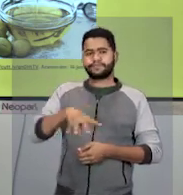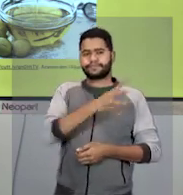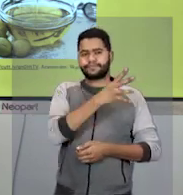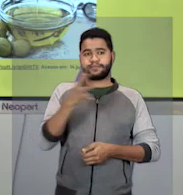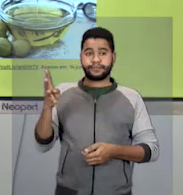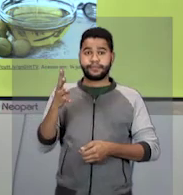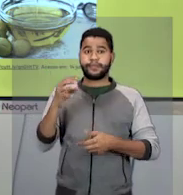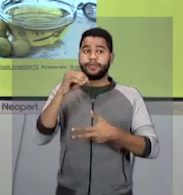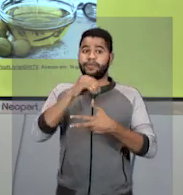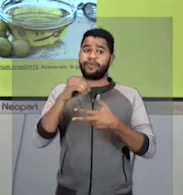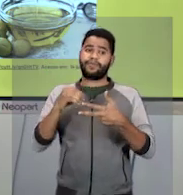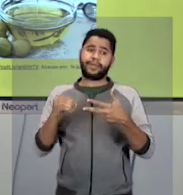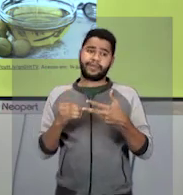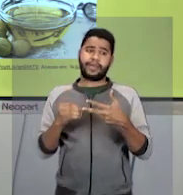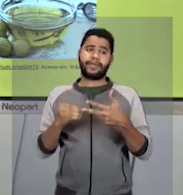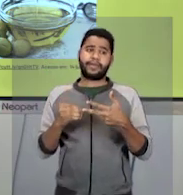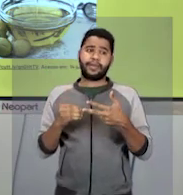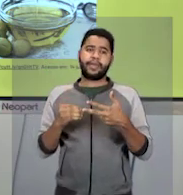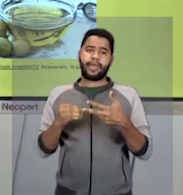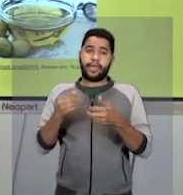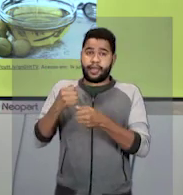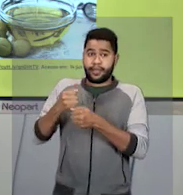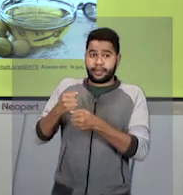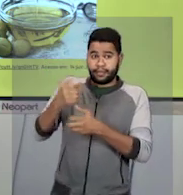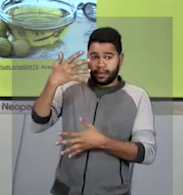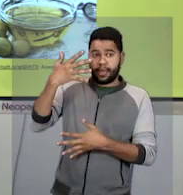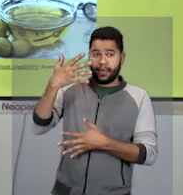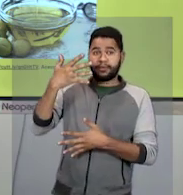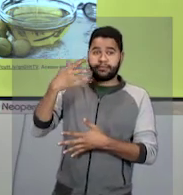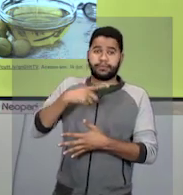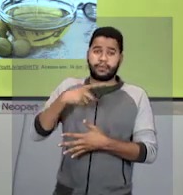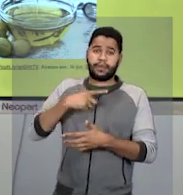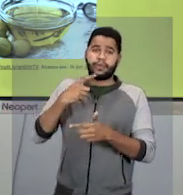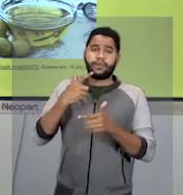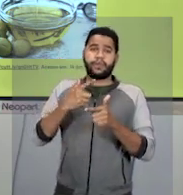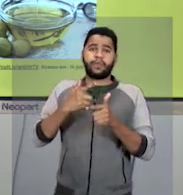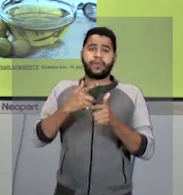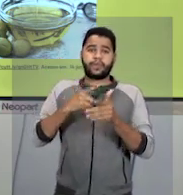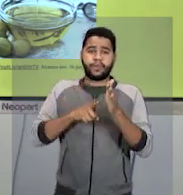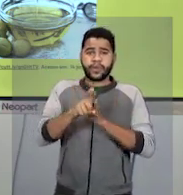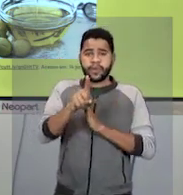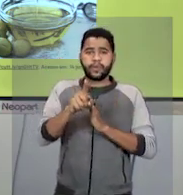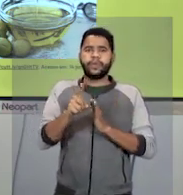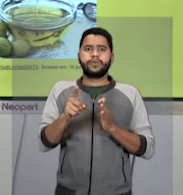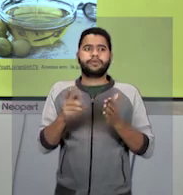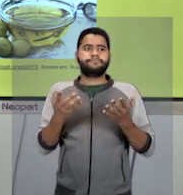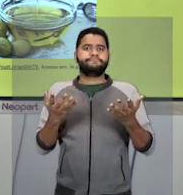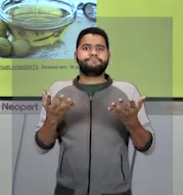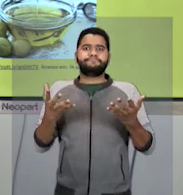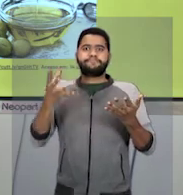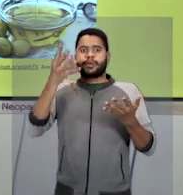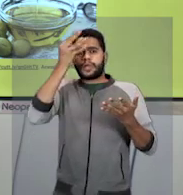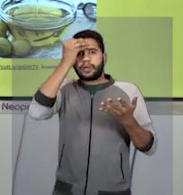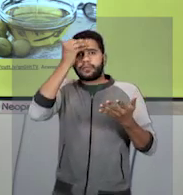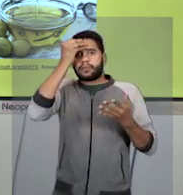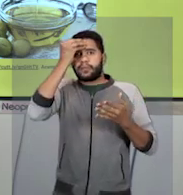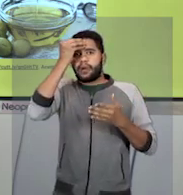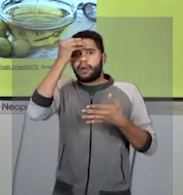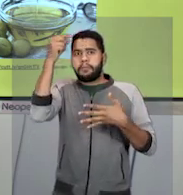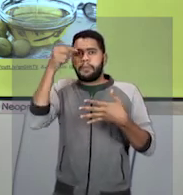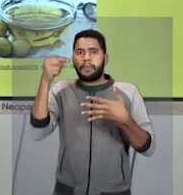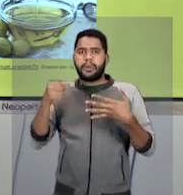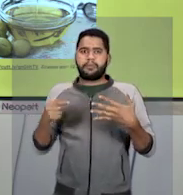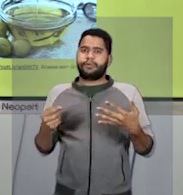No Enem, normalmente isso vem como dado no problema, porque nós não temos condição de gravar